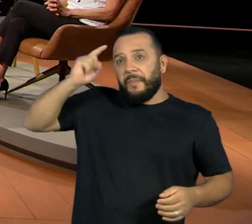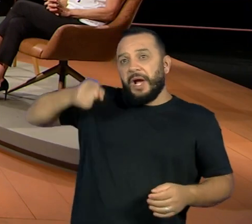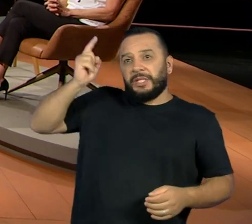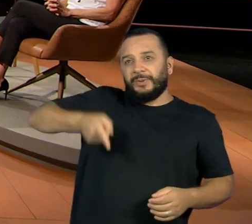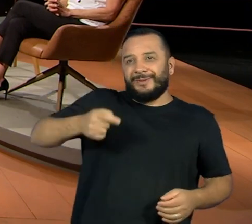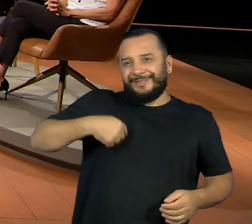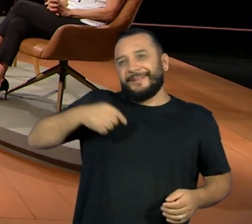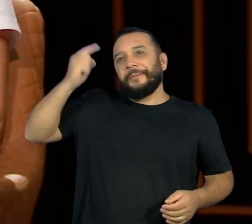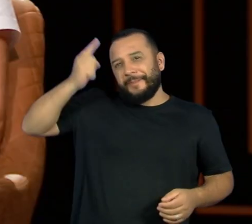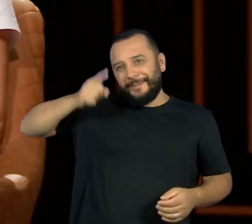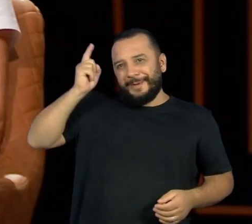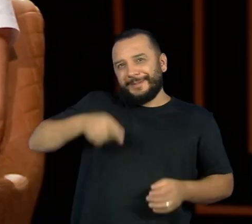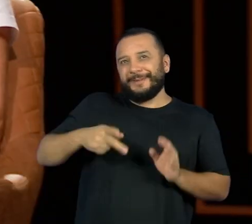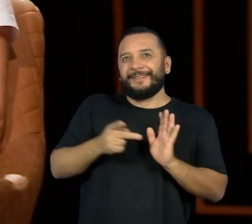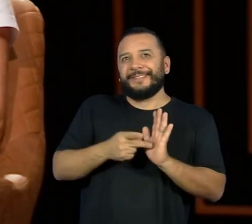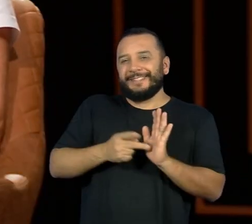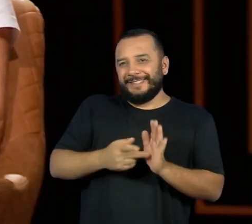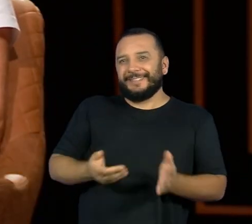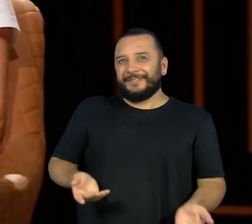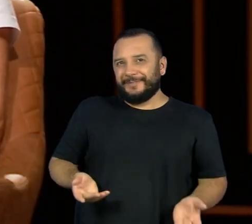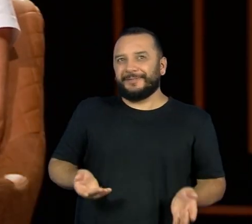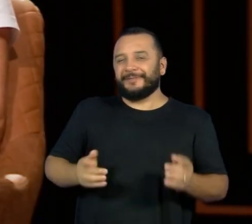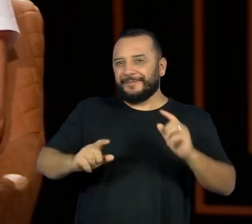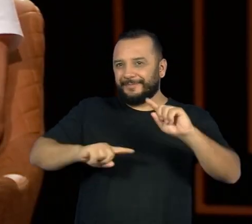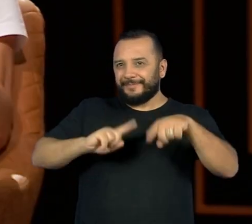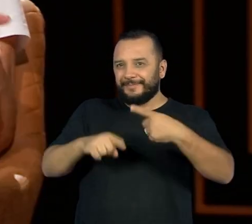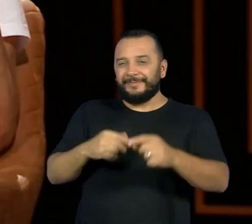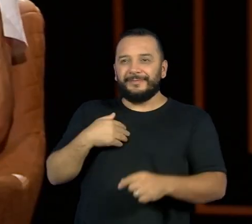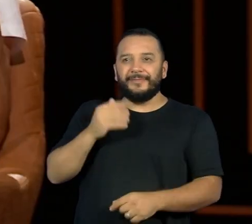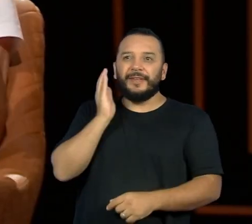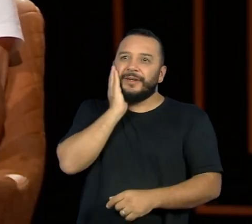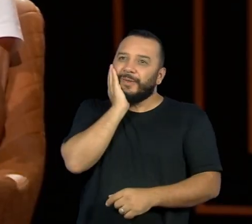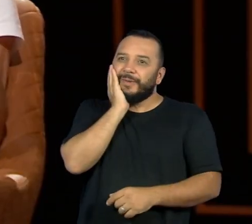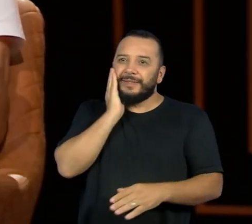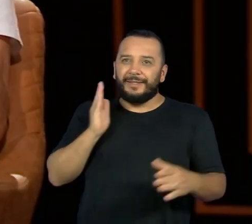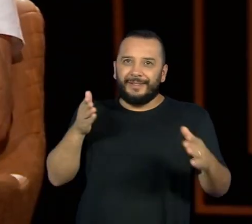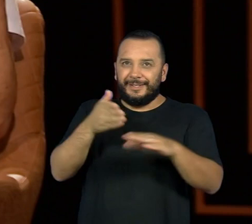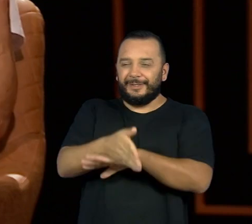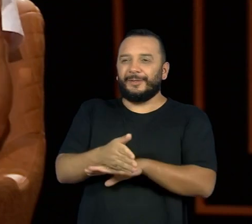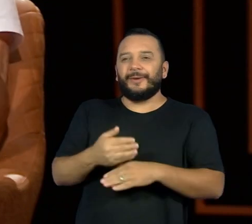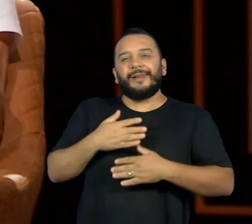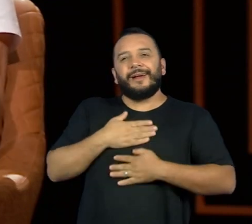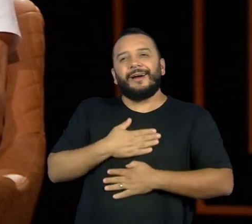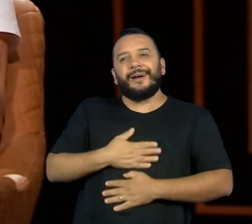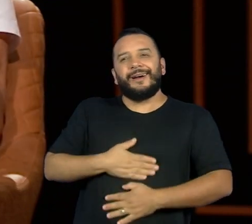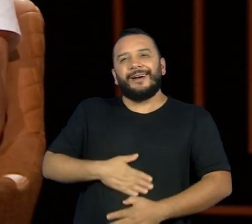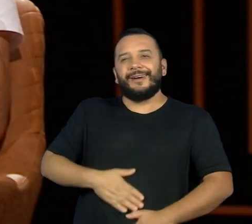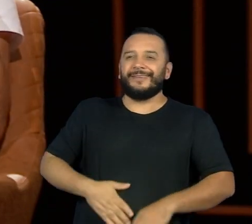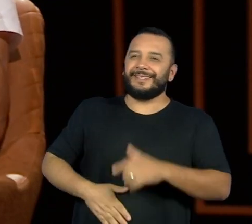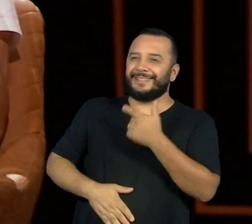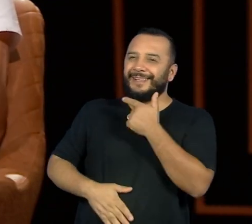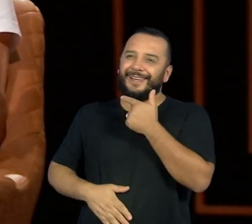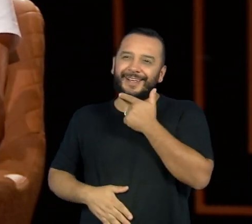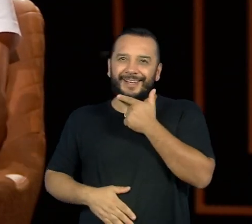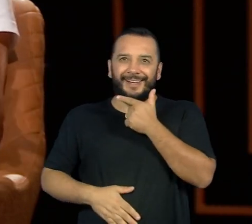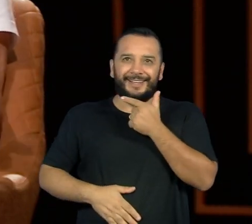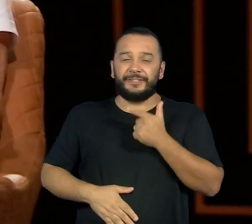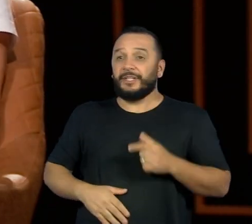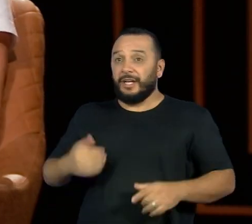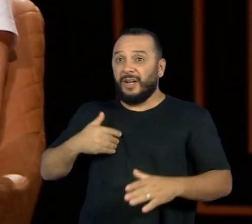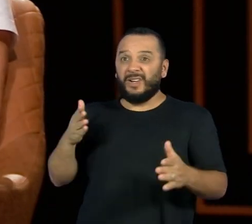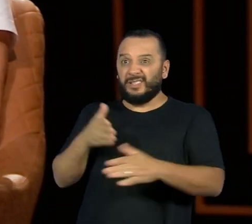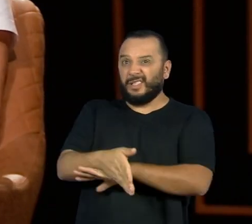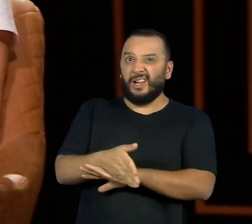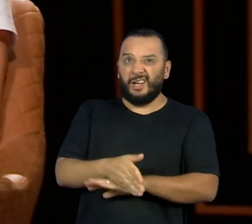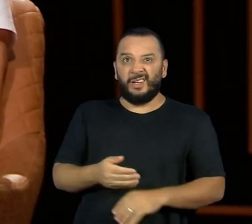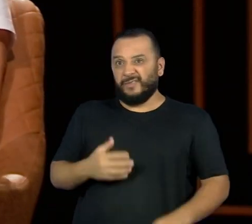Mandona. Muito bom. Depois, quando o Fagundes entrou, ele era o lado light, simpático, né? Todo mundo morria quando eu entrava,